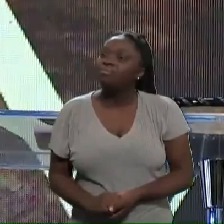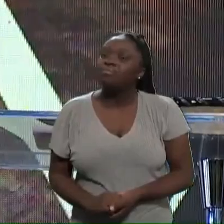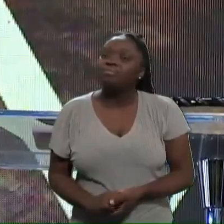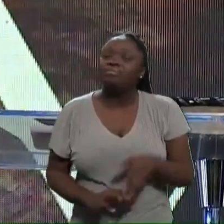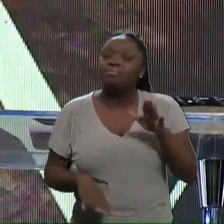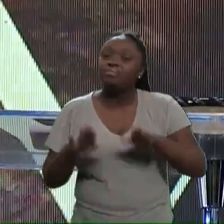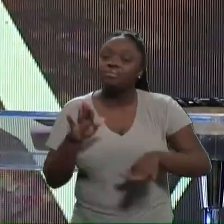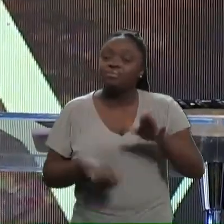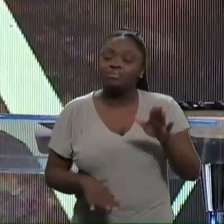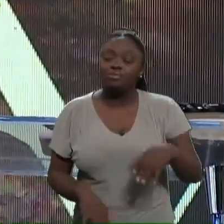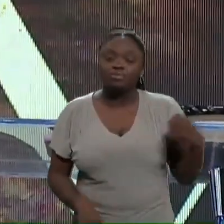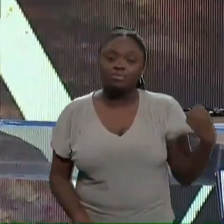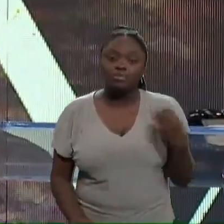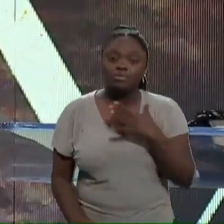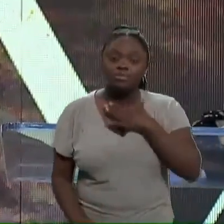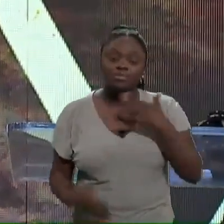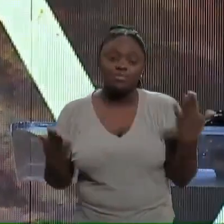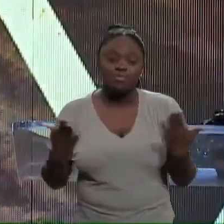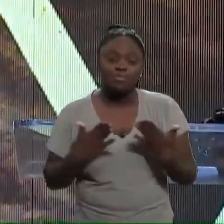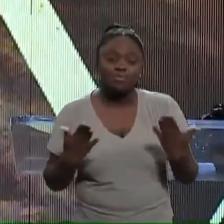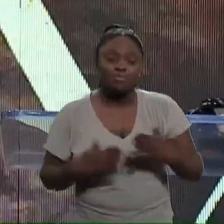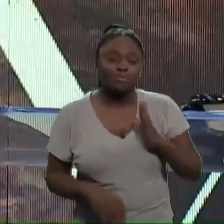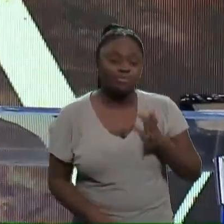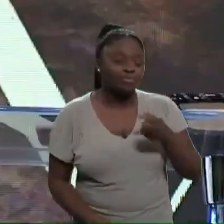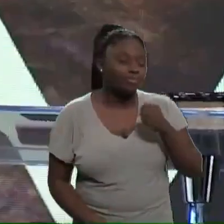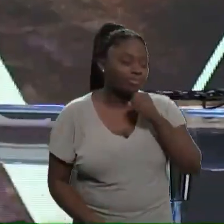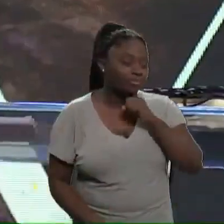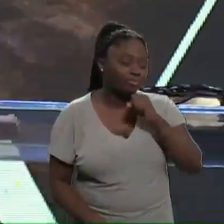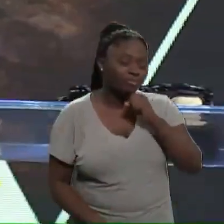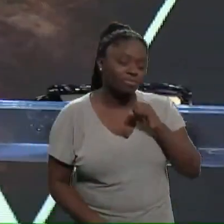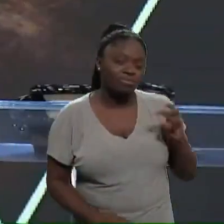Talvez o novo para mim hoje é tão antigo para todo mundo.